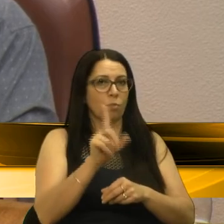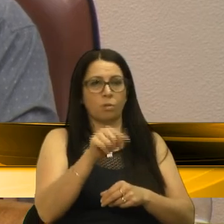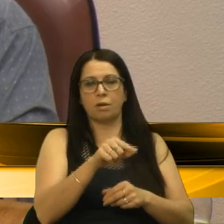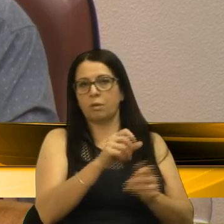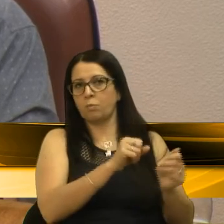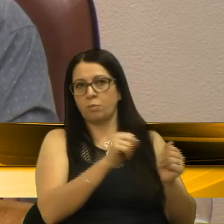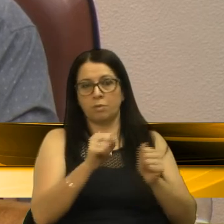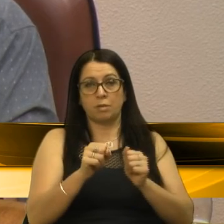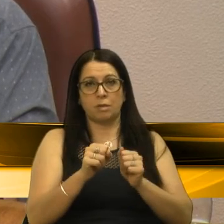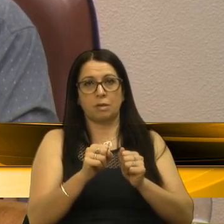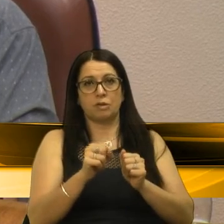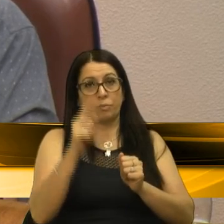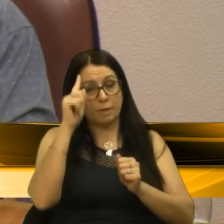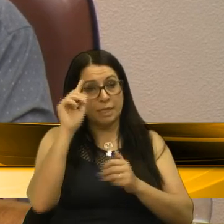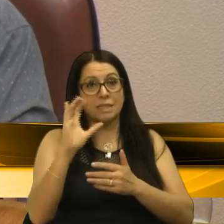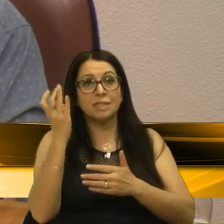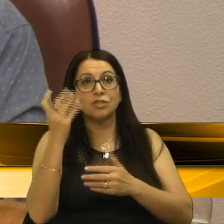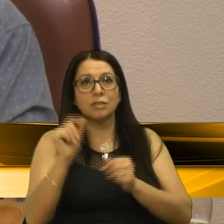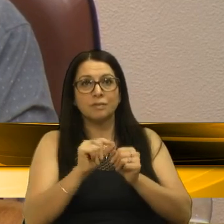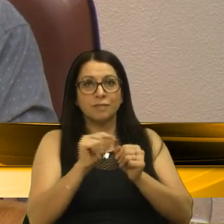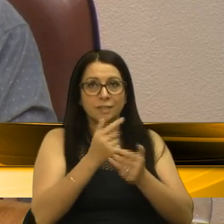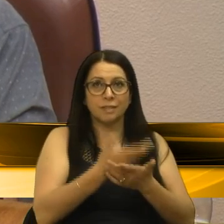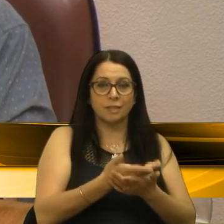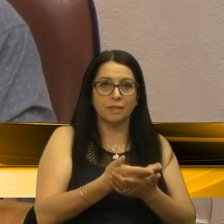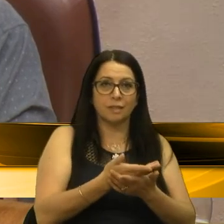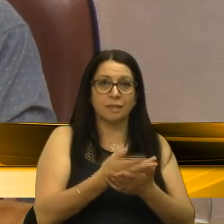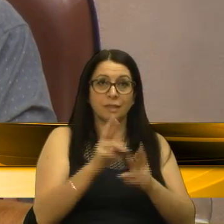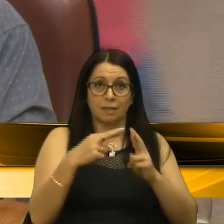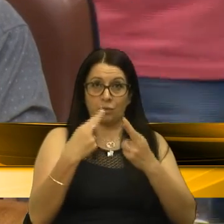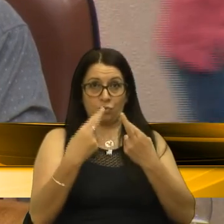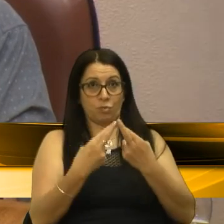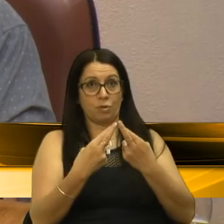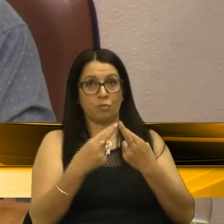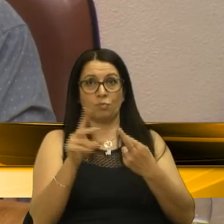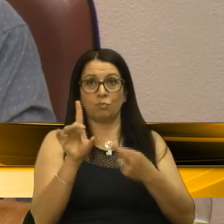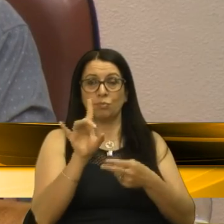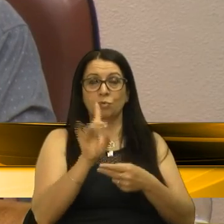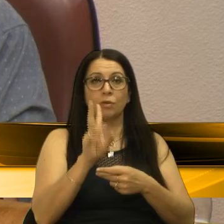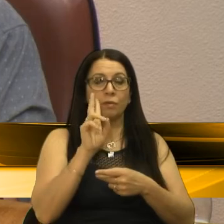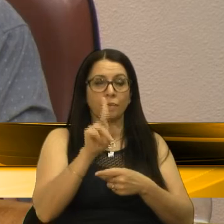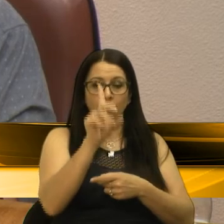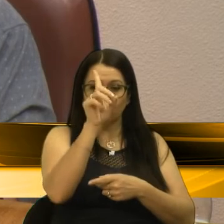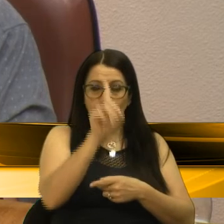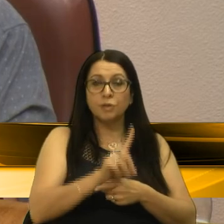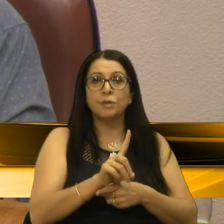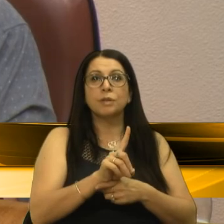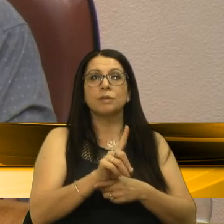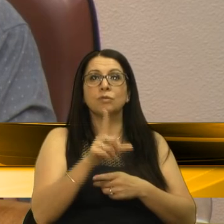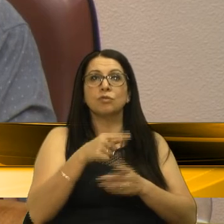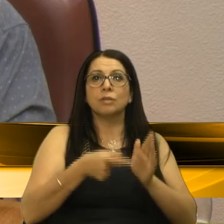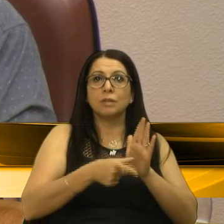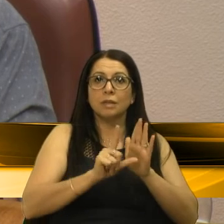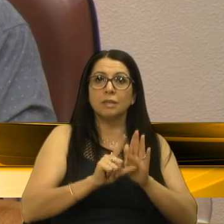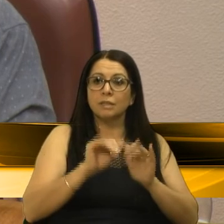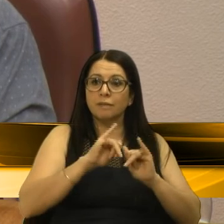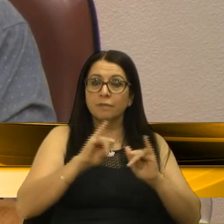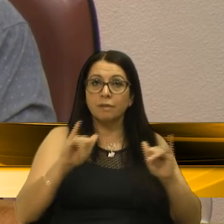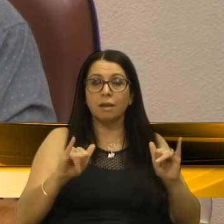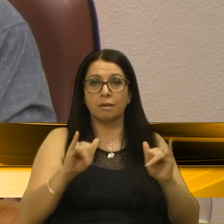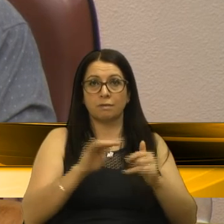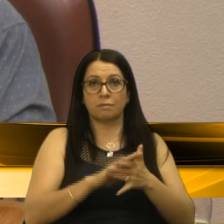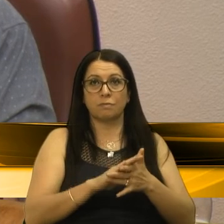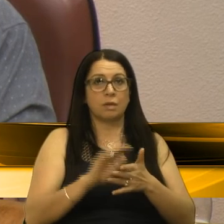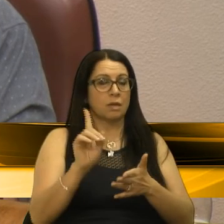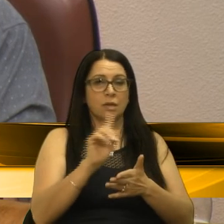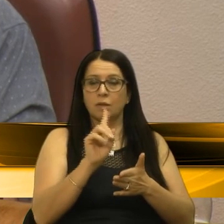poder de decidir sobre a realização da reunião, tão somente lhe confere o direito de ser previamente comunicada